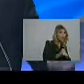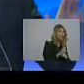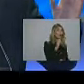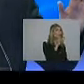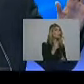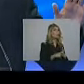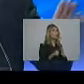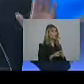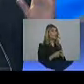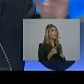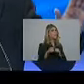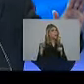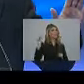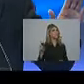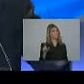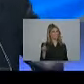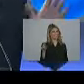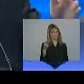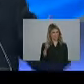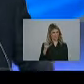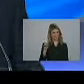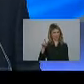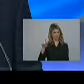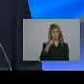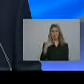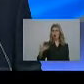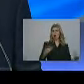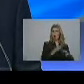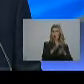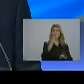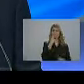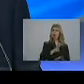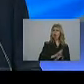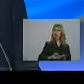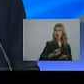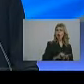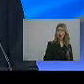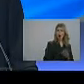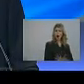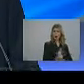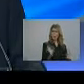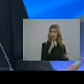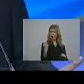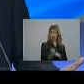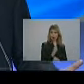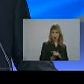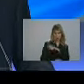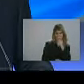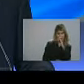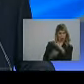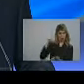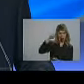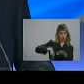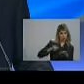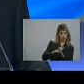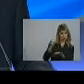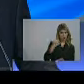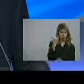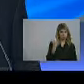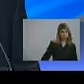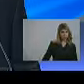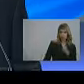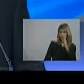Mas o Pedro Paulo diz que está tudo ótimo. Ele diz que não tem escândalo de corrupção nas obras. Eu acho que ele não leu o jornal. Ele não